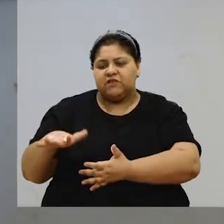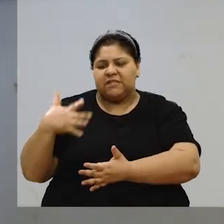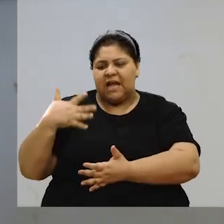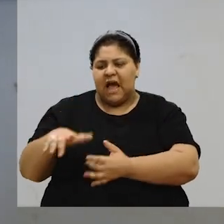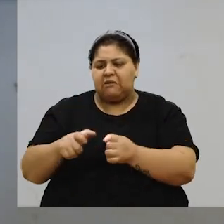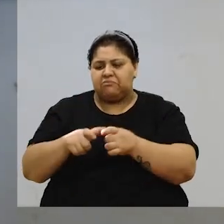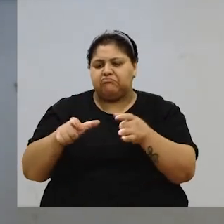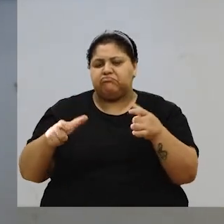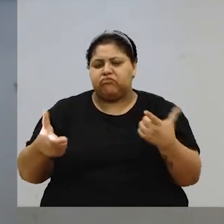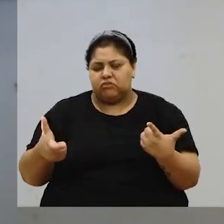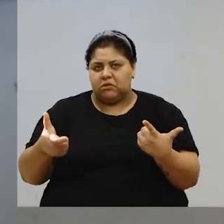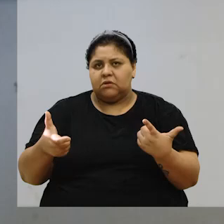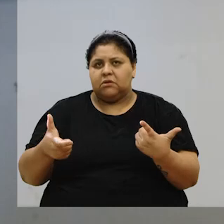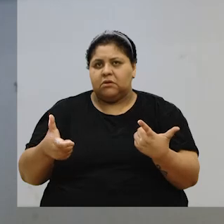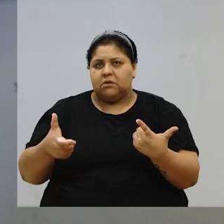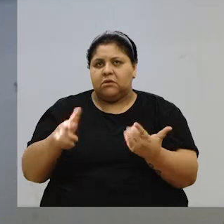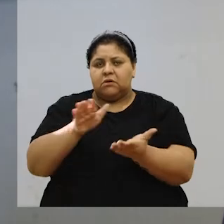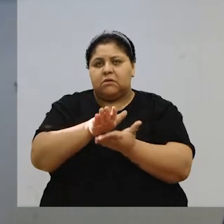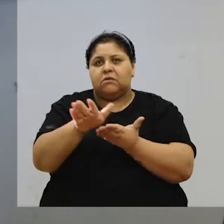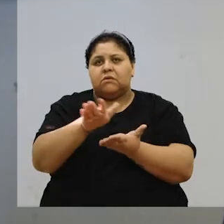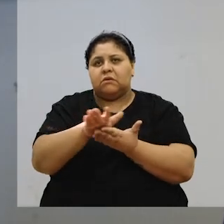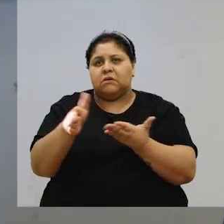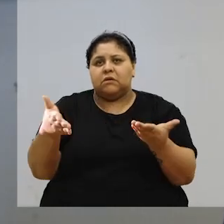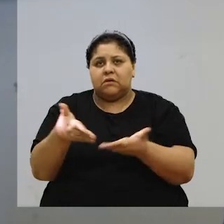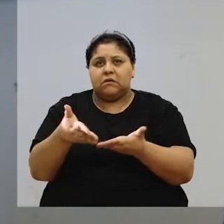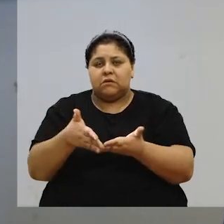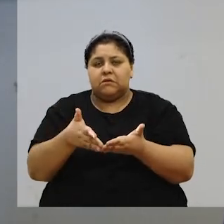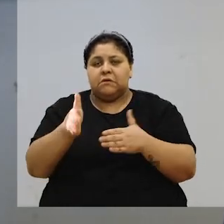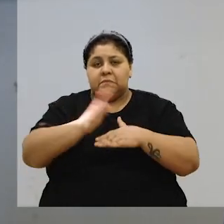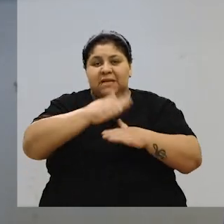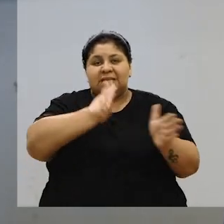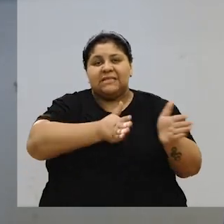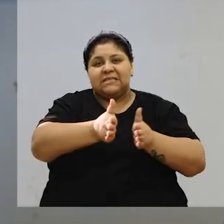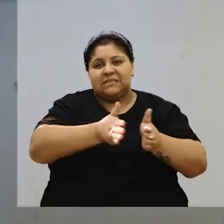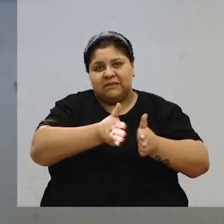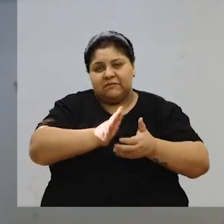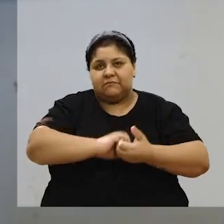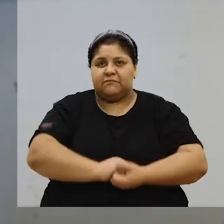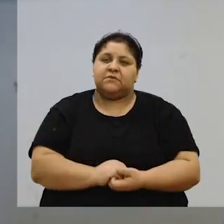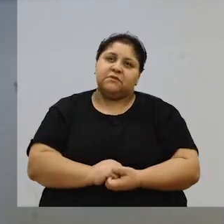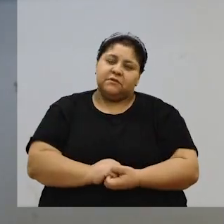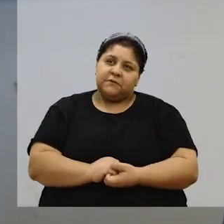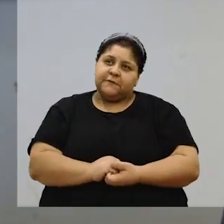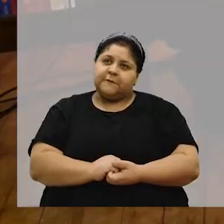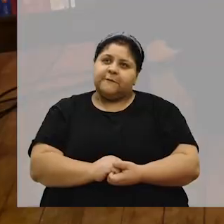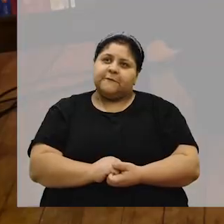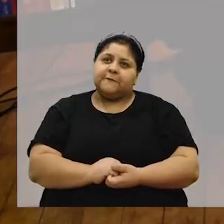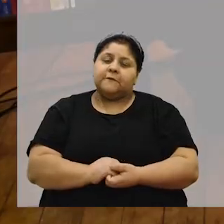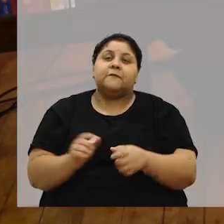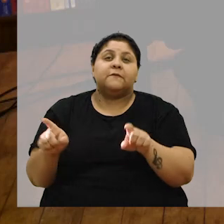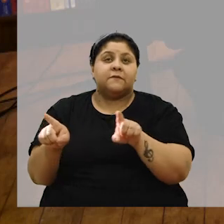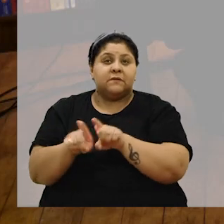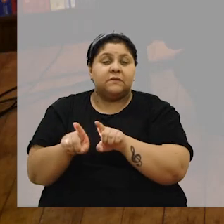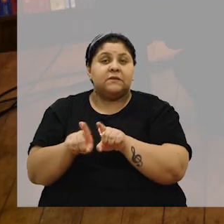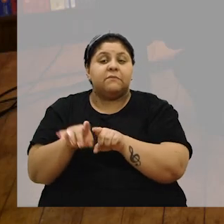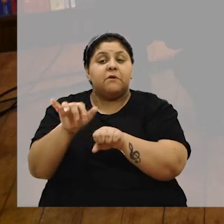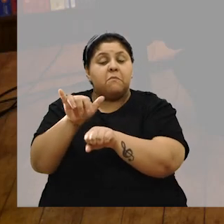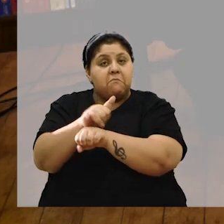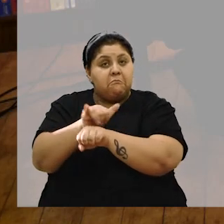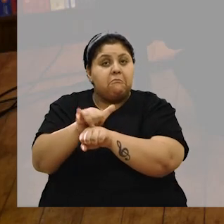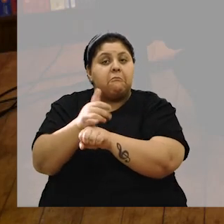técnicas, livros caros, grandes, enfim, até para se produzir, eles acabam se tornando muito mais acessíveis, né?